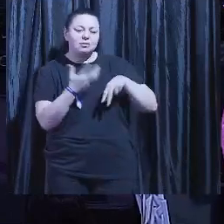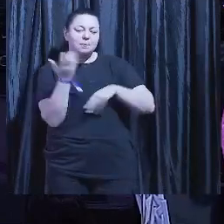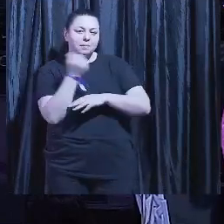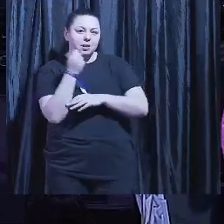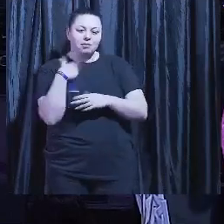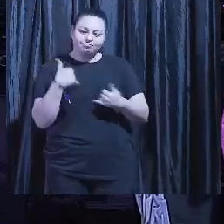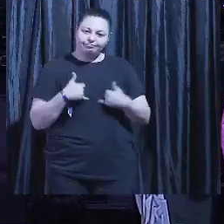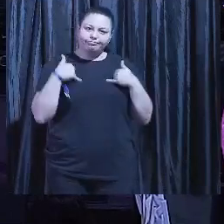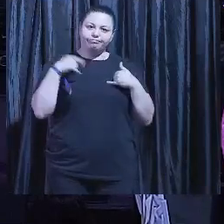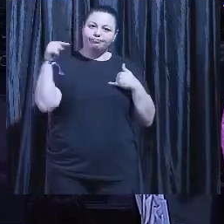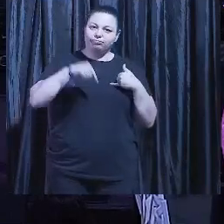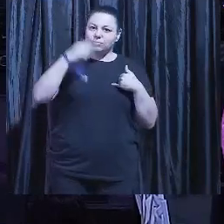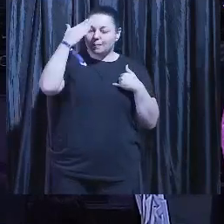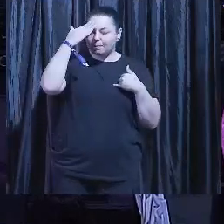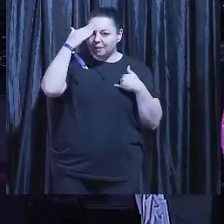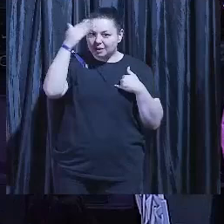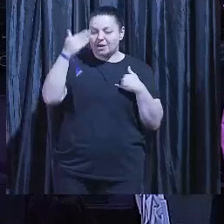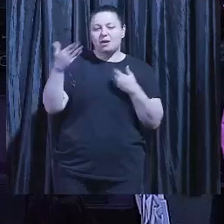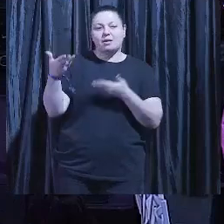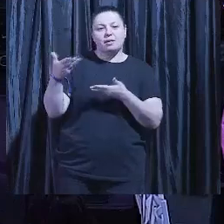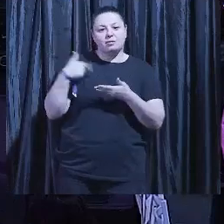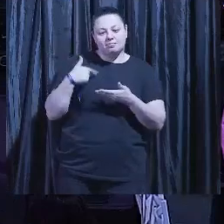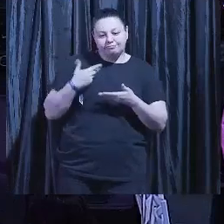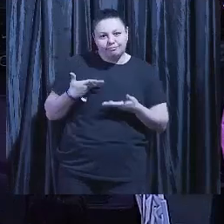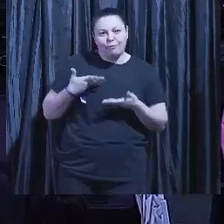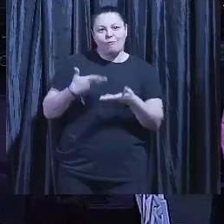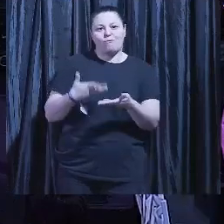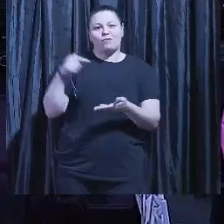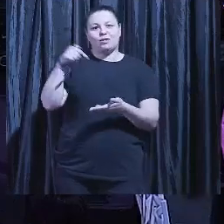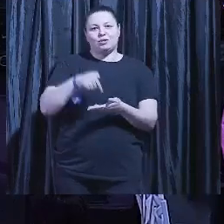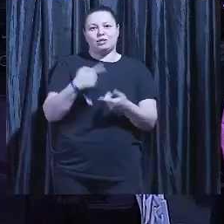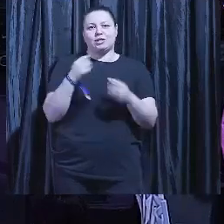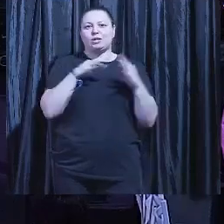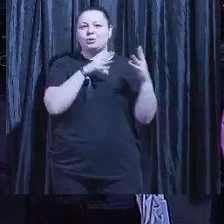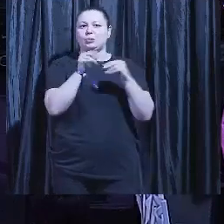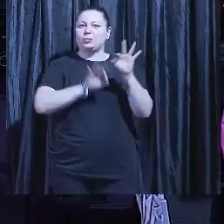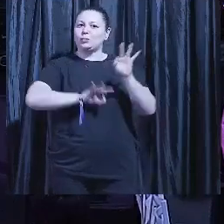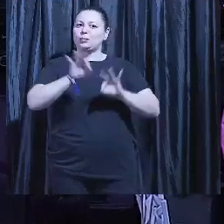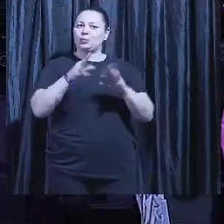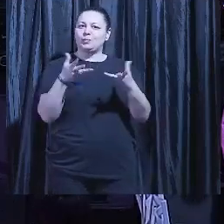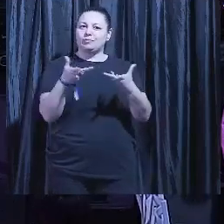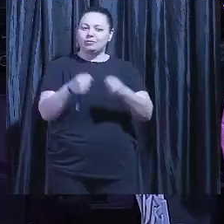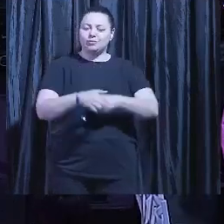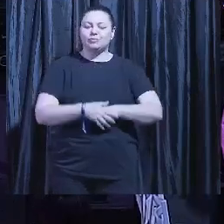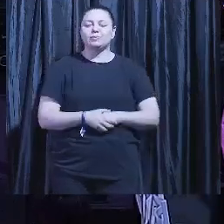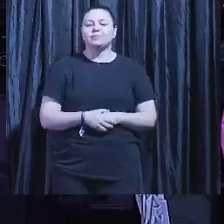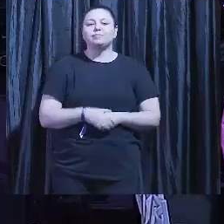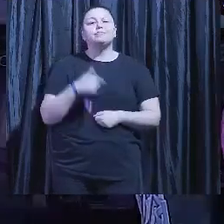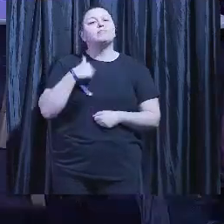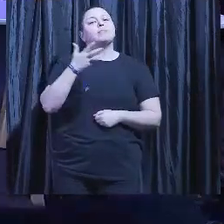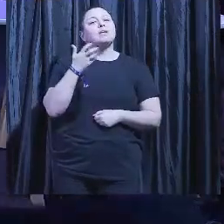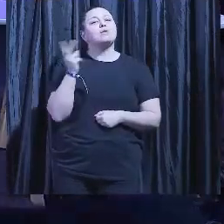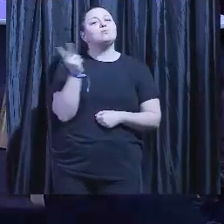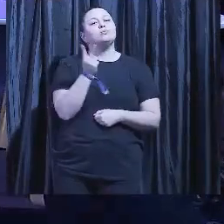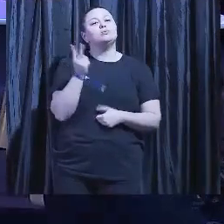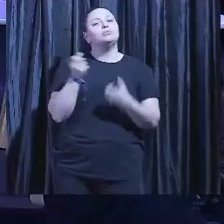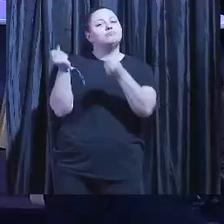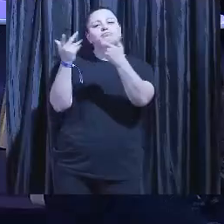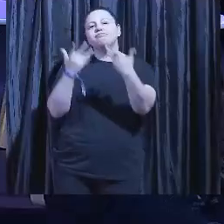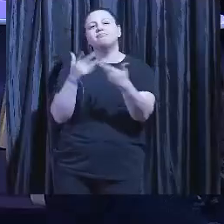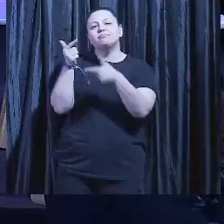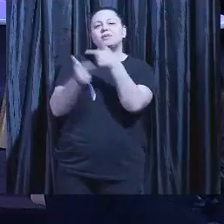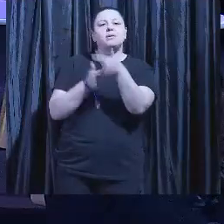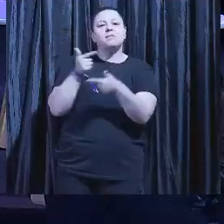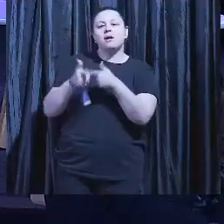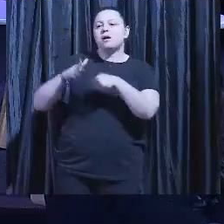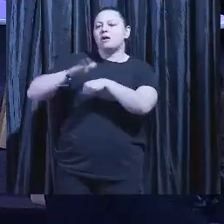pelo convite, obrigado à estrutura, à produção, que está incrível. Eu queria que vocês contassem um pouquinho o trabalho que vocês realizam.